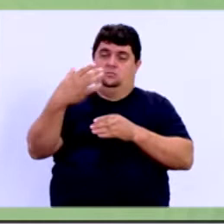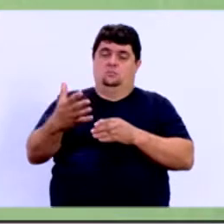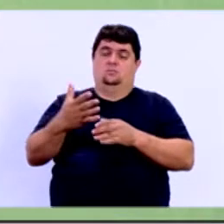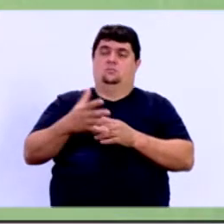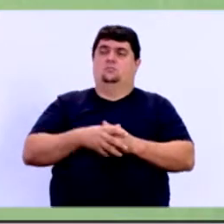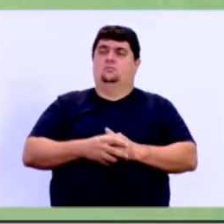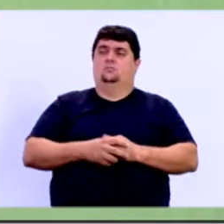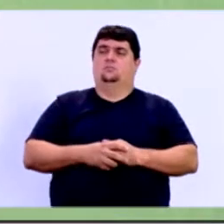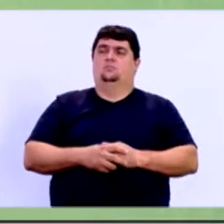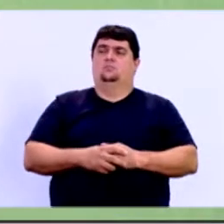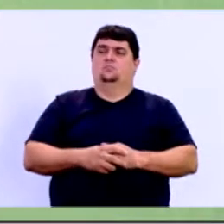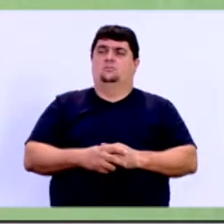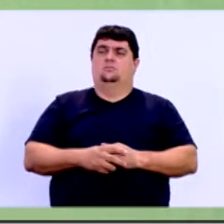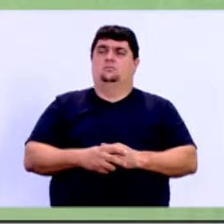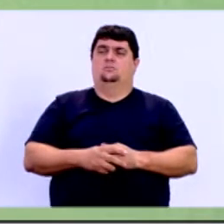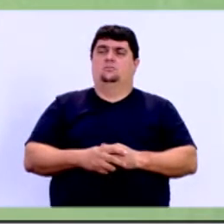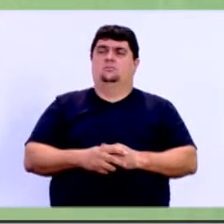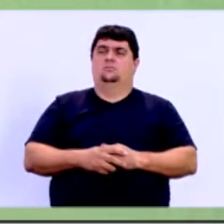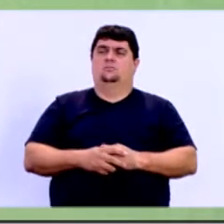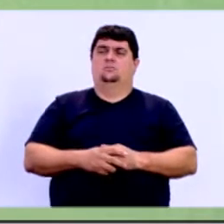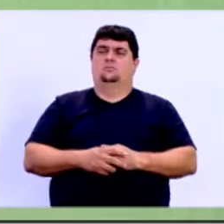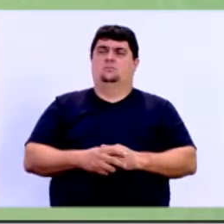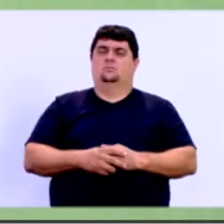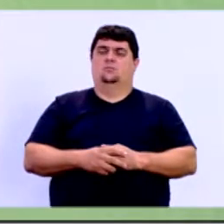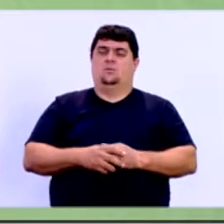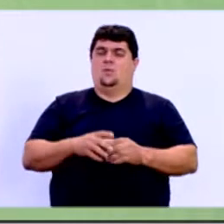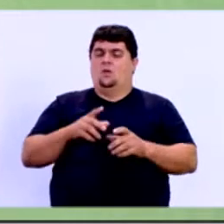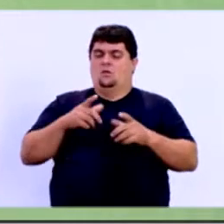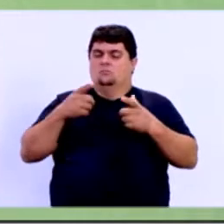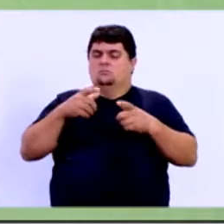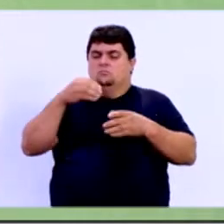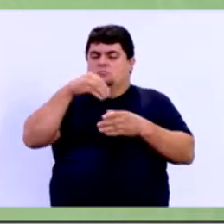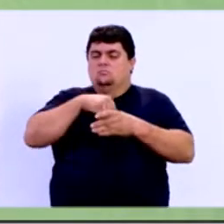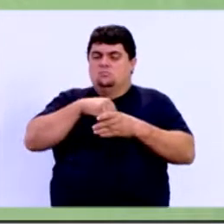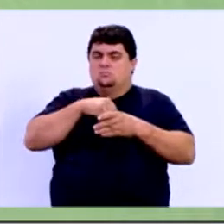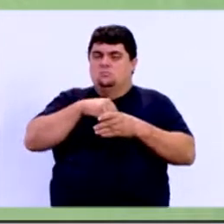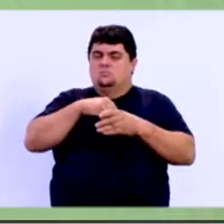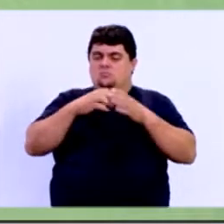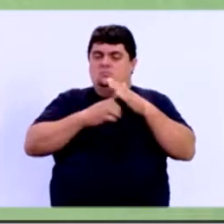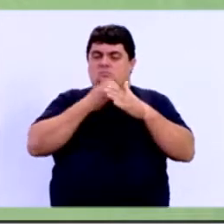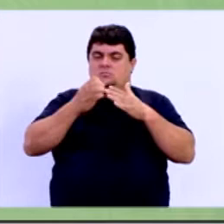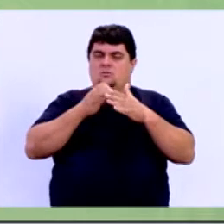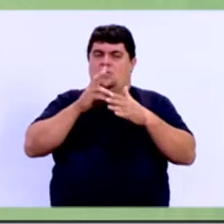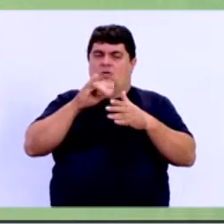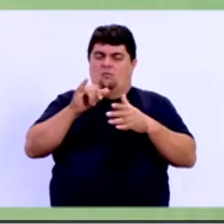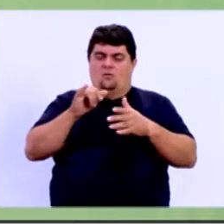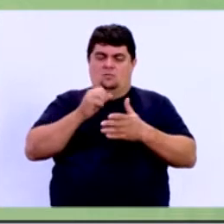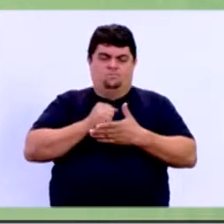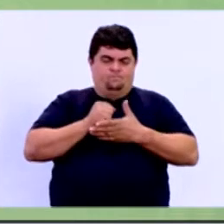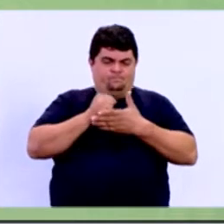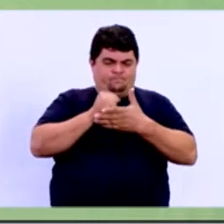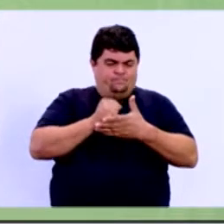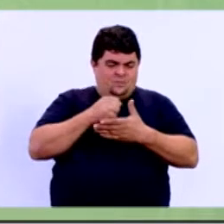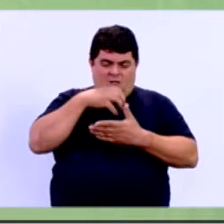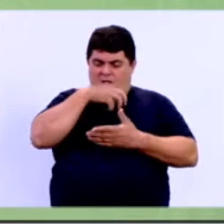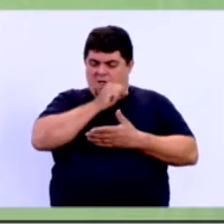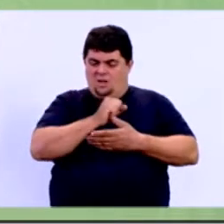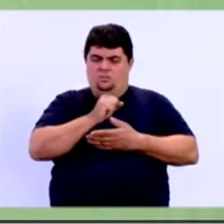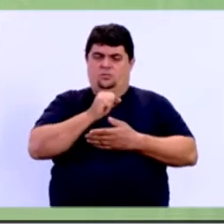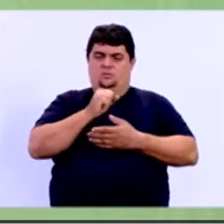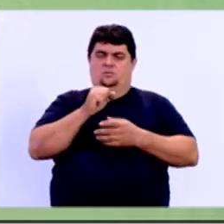e externo. Então, esse ambiente interno e externo, ele vai influenciar diretamente nessa análise,